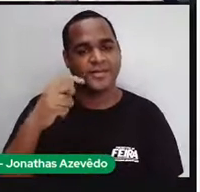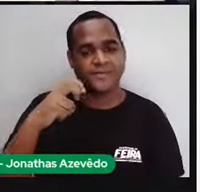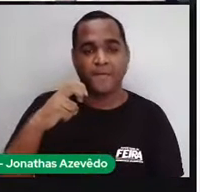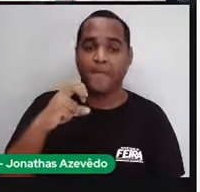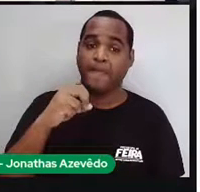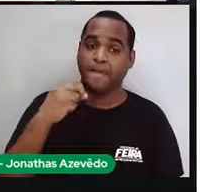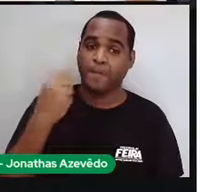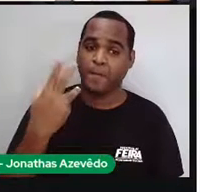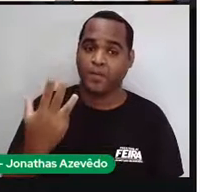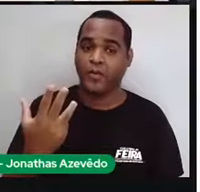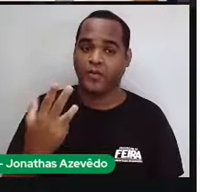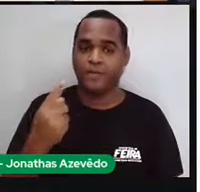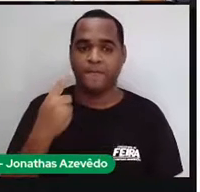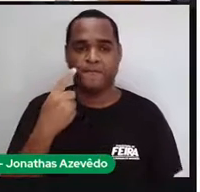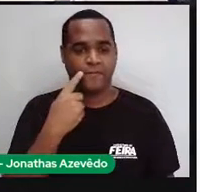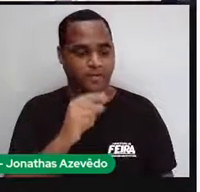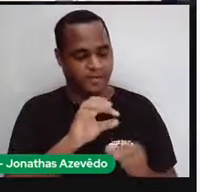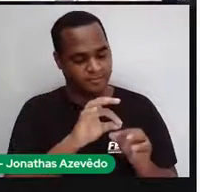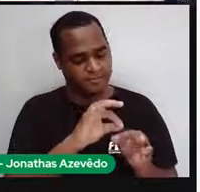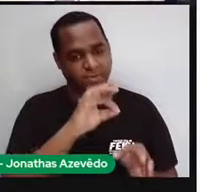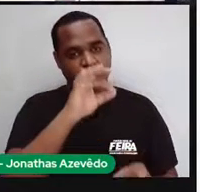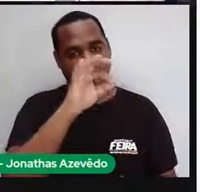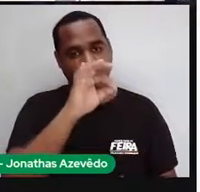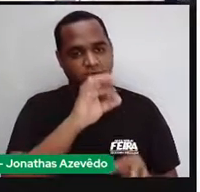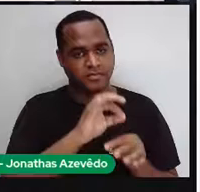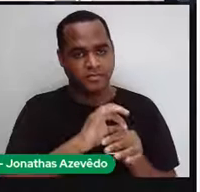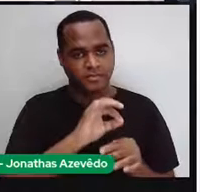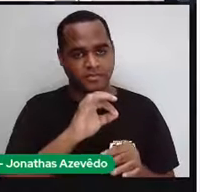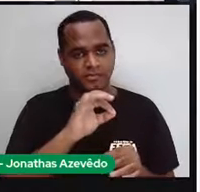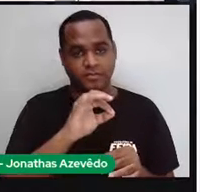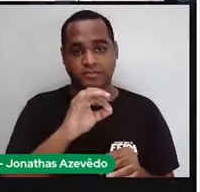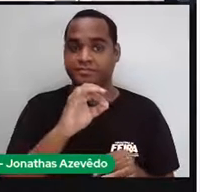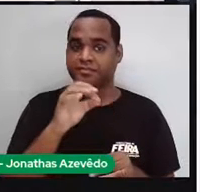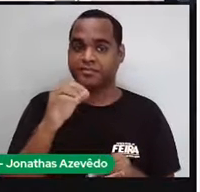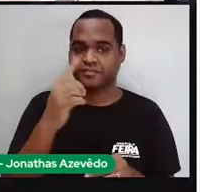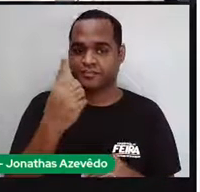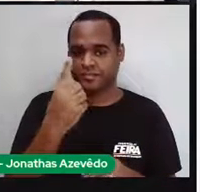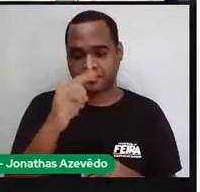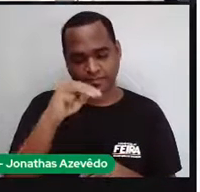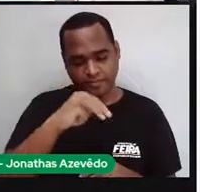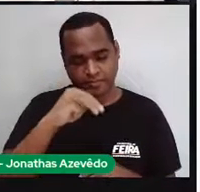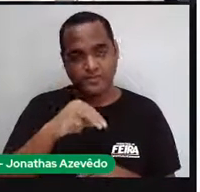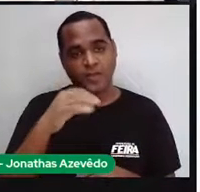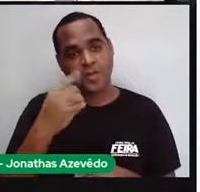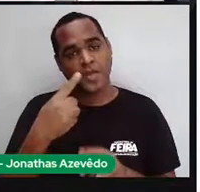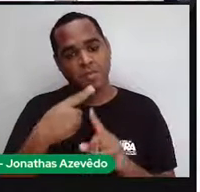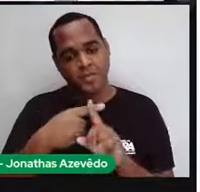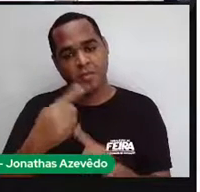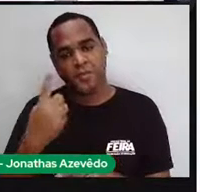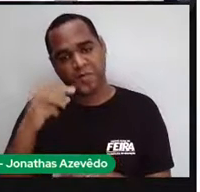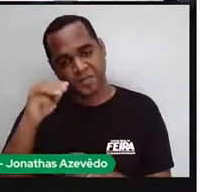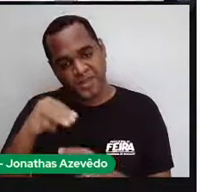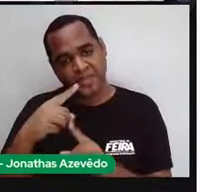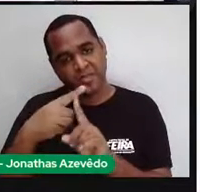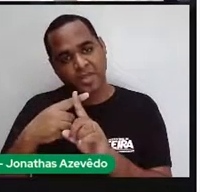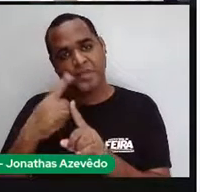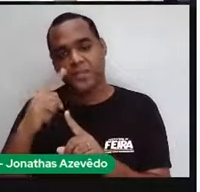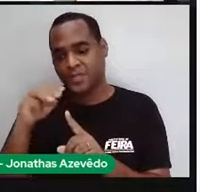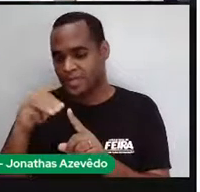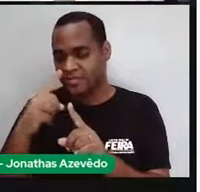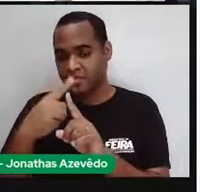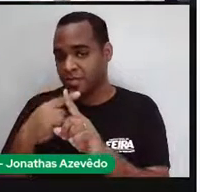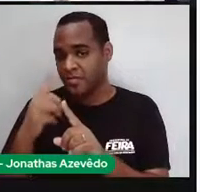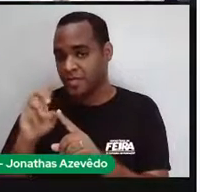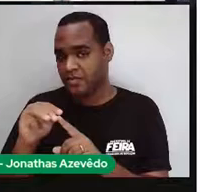contava assim ó o comprimento do terreno ficou como ficou um metro mais um metro mais um metro mais um